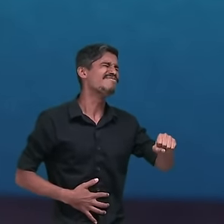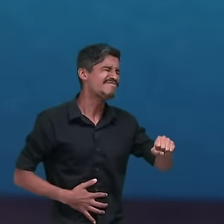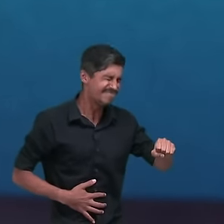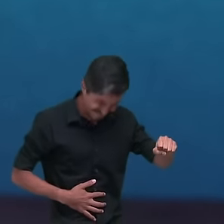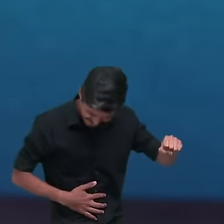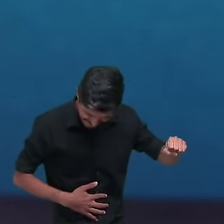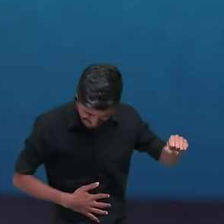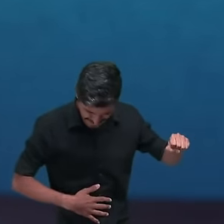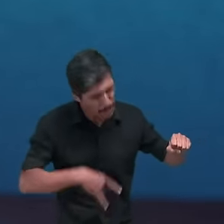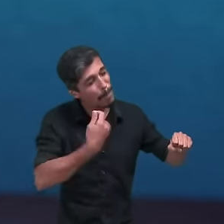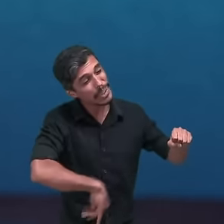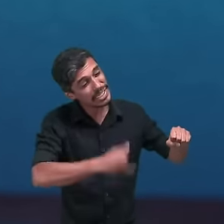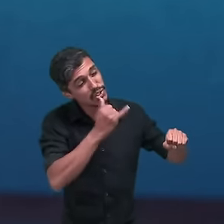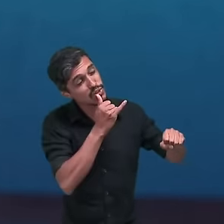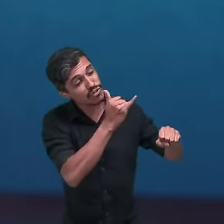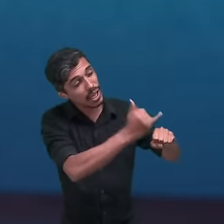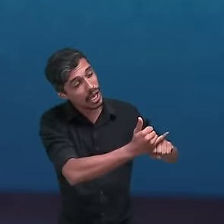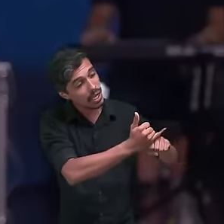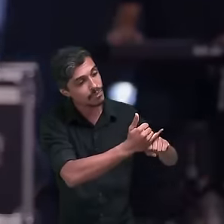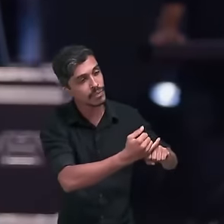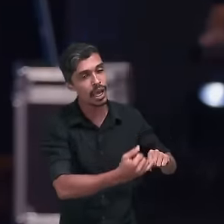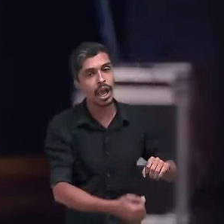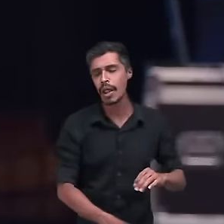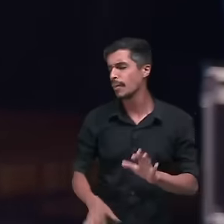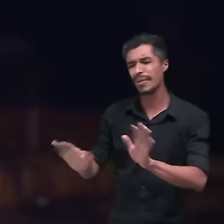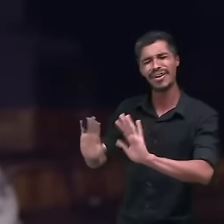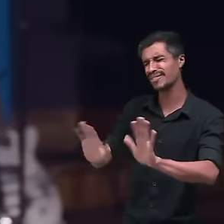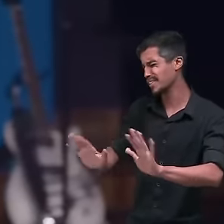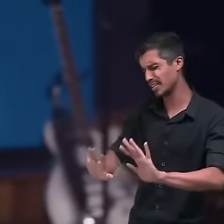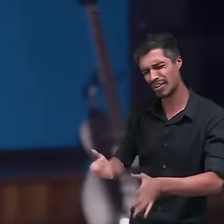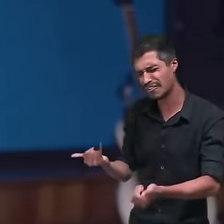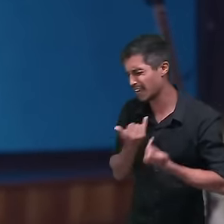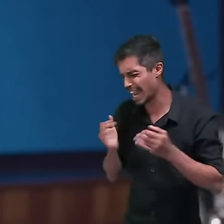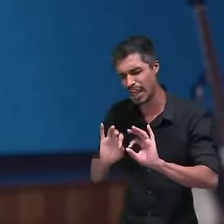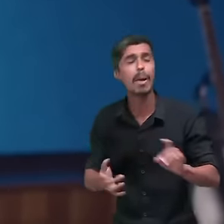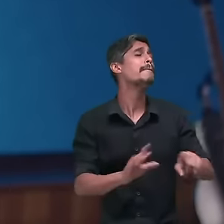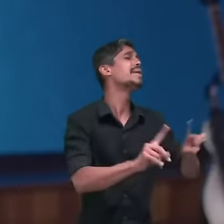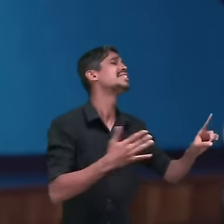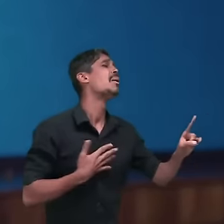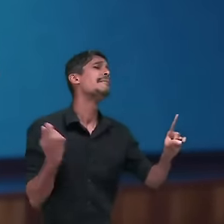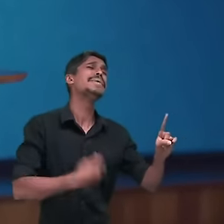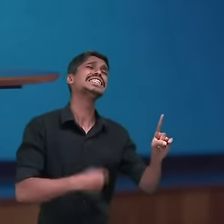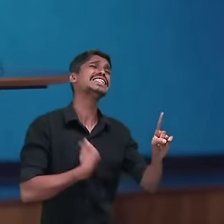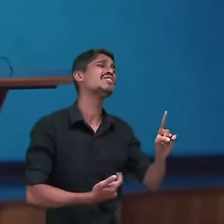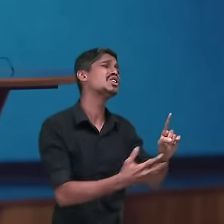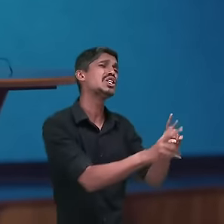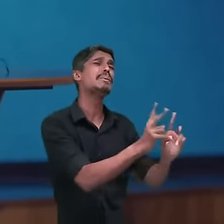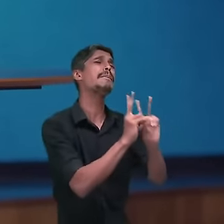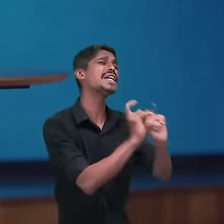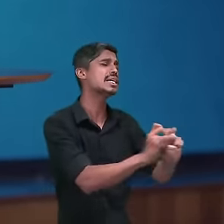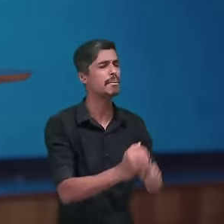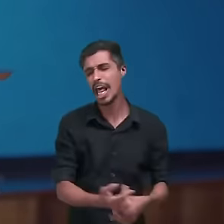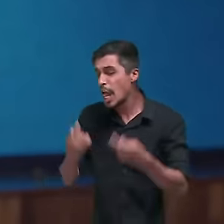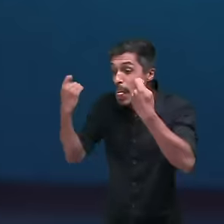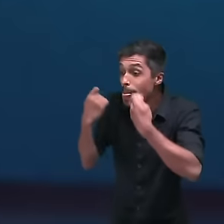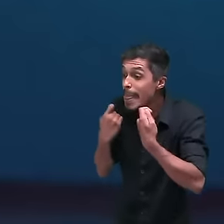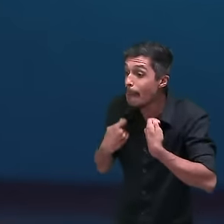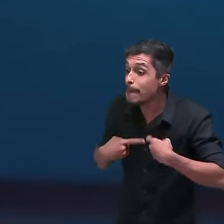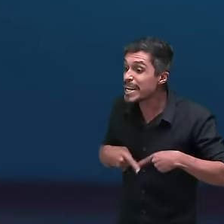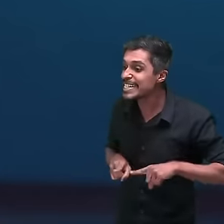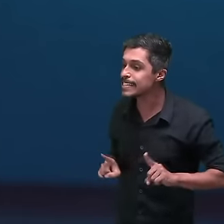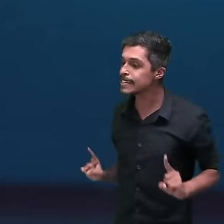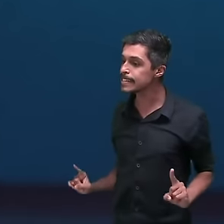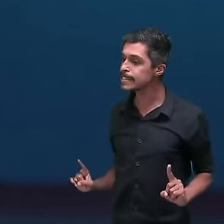Eu preciso falar com você. Ela me falou: não, não, eu não vou falar. Eu falei: eu preciso que você me escute. Me falou: eu não te vou escutar.